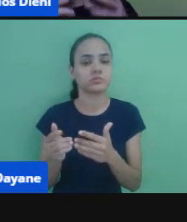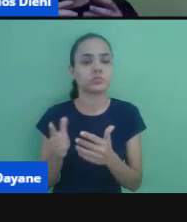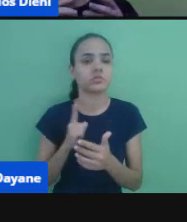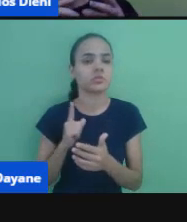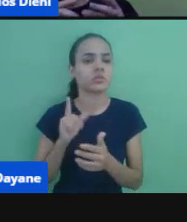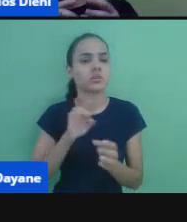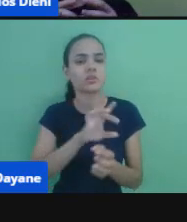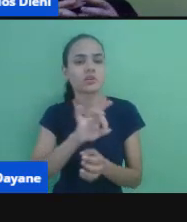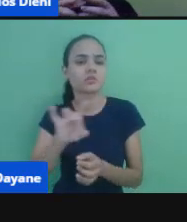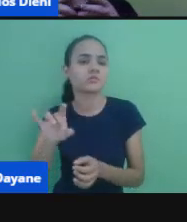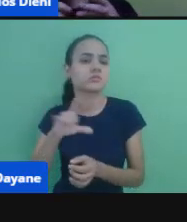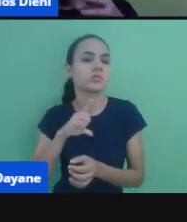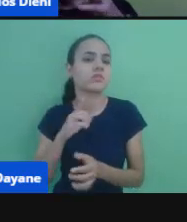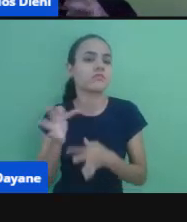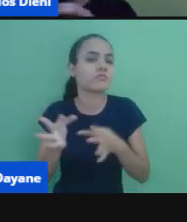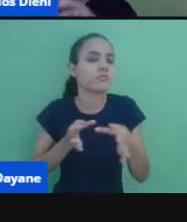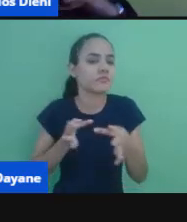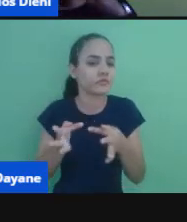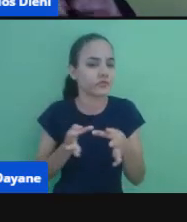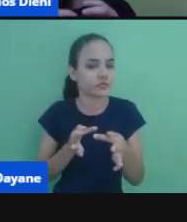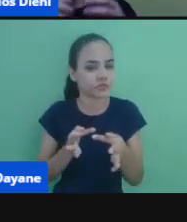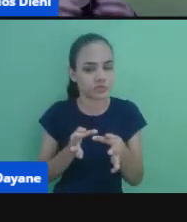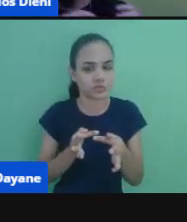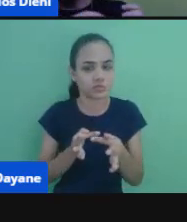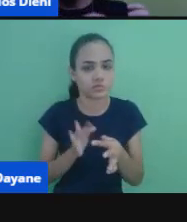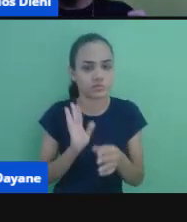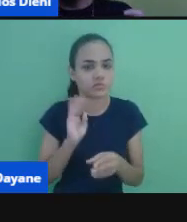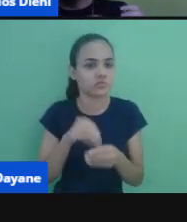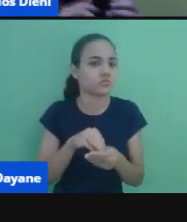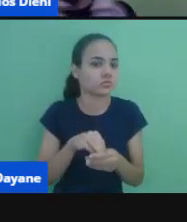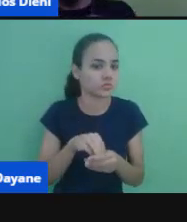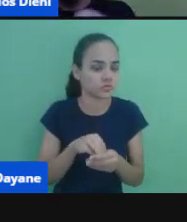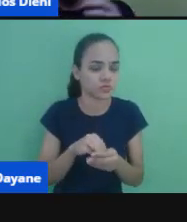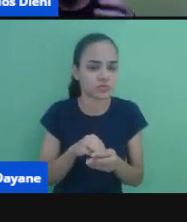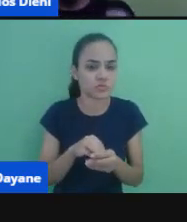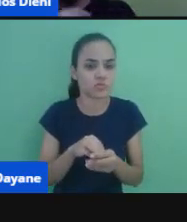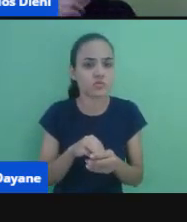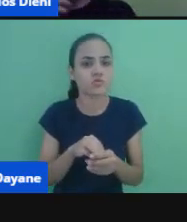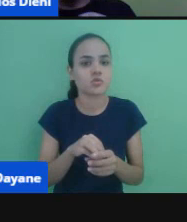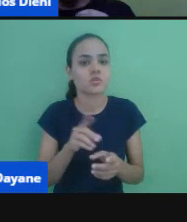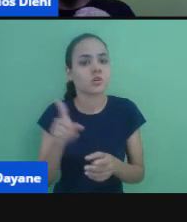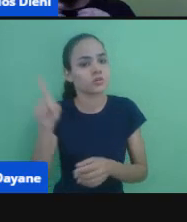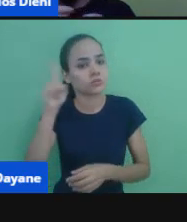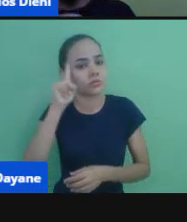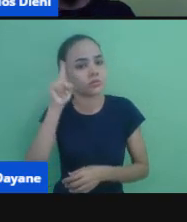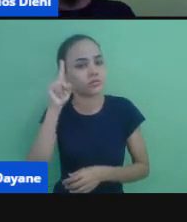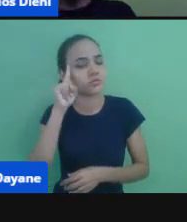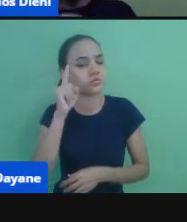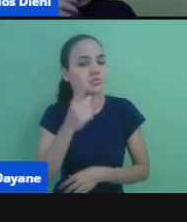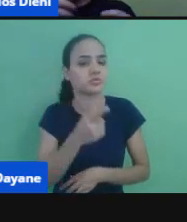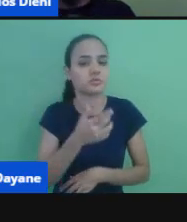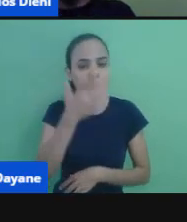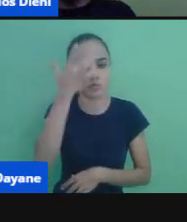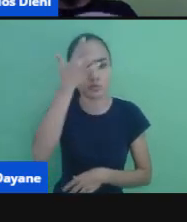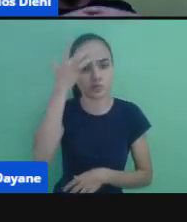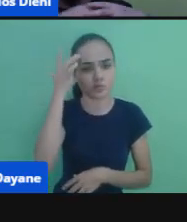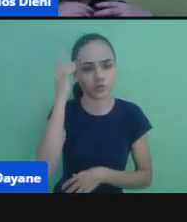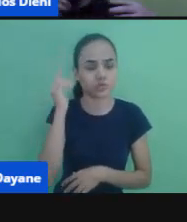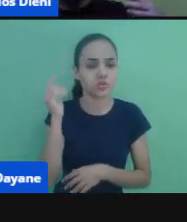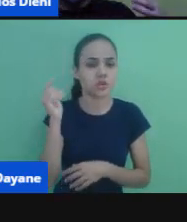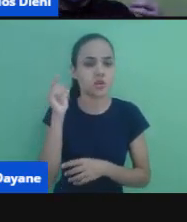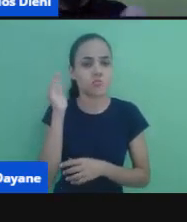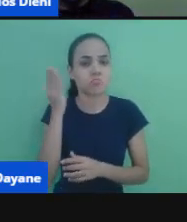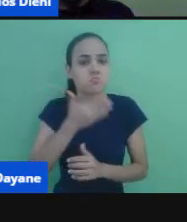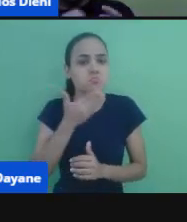Como que a física está dentro do cotidiano das pessoas e as pessoas nem veem isso. Passar essa